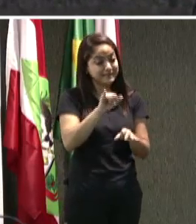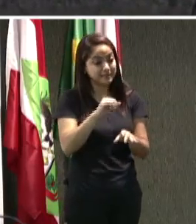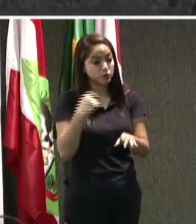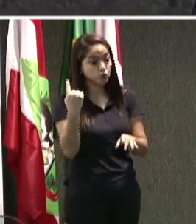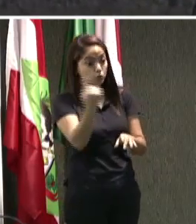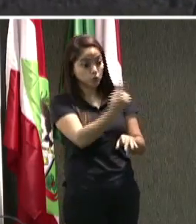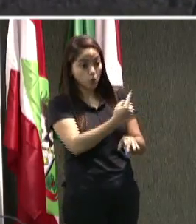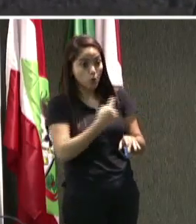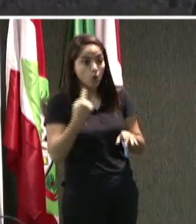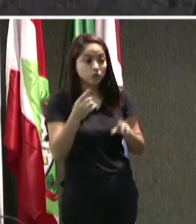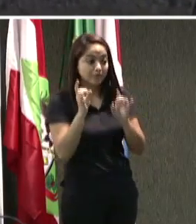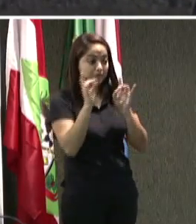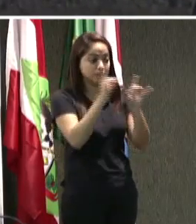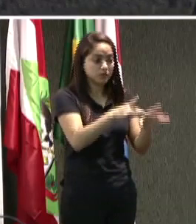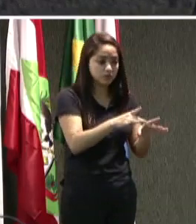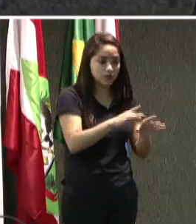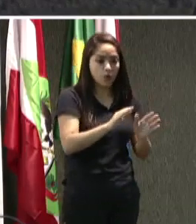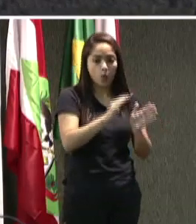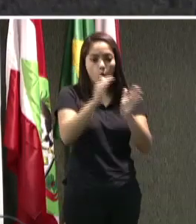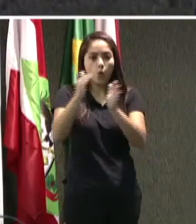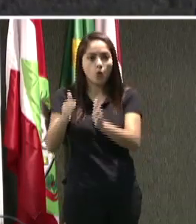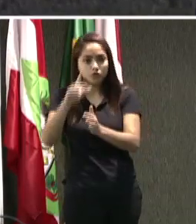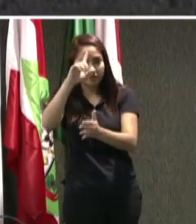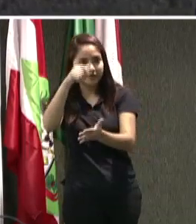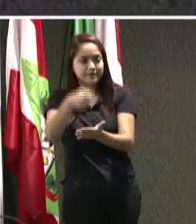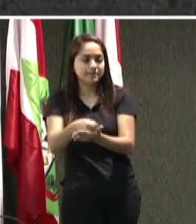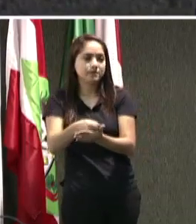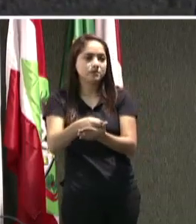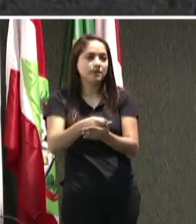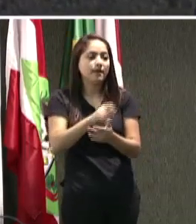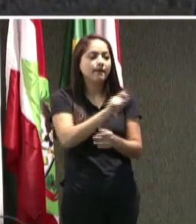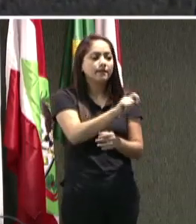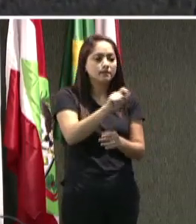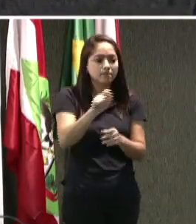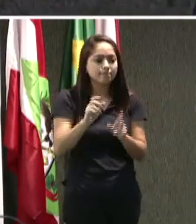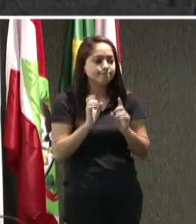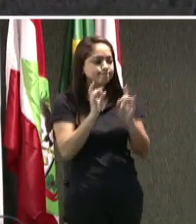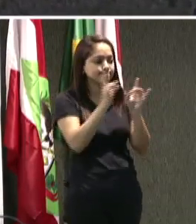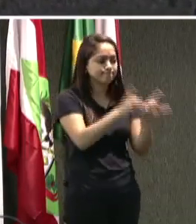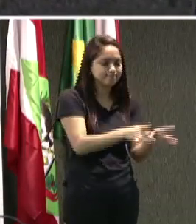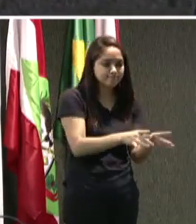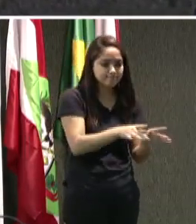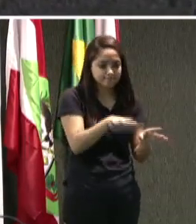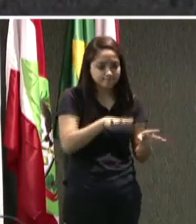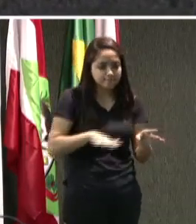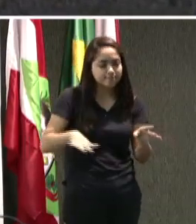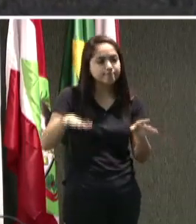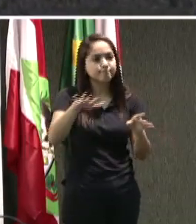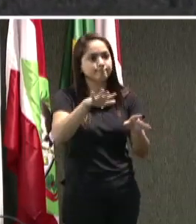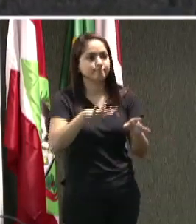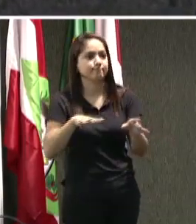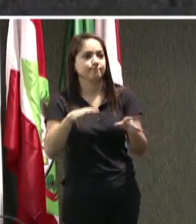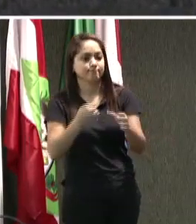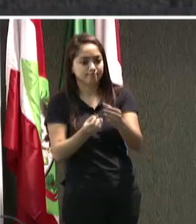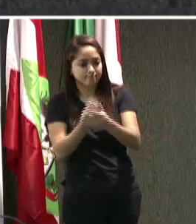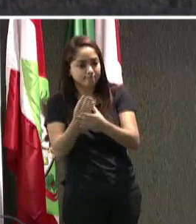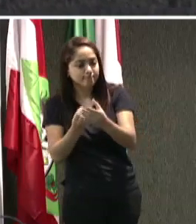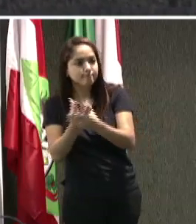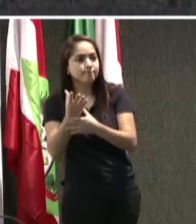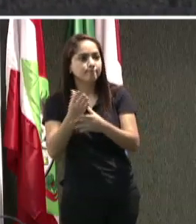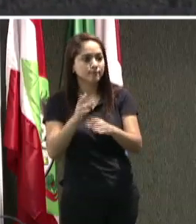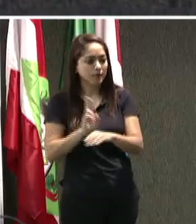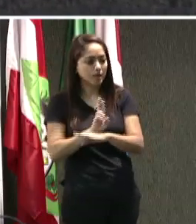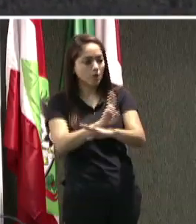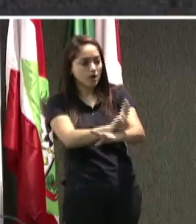essa parte vai decidir por nós. Quem é que não abandona? Os latifundiários têm os seus representantes,